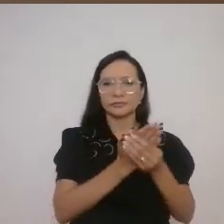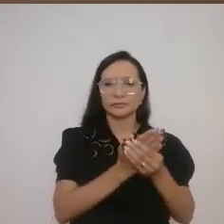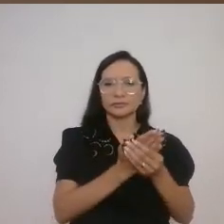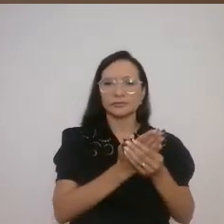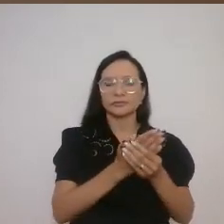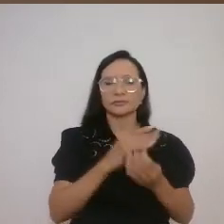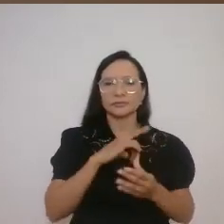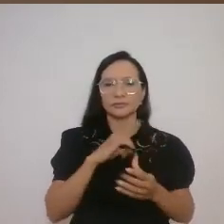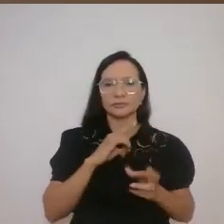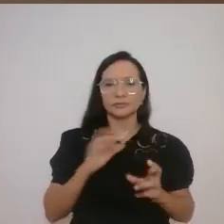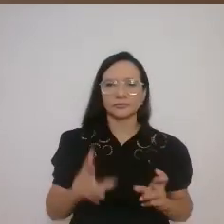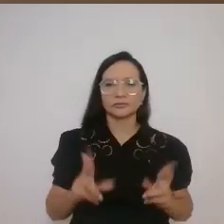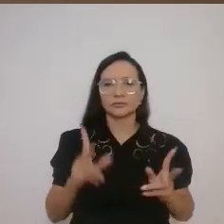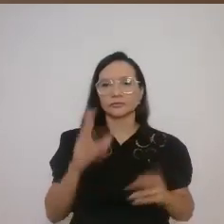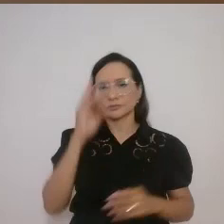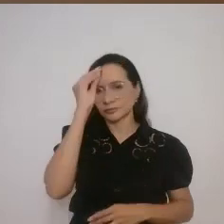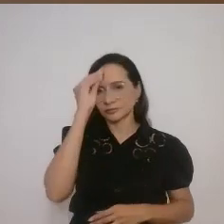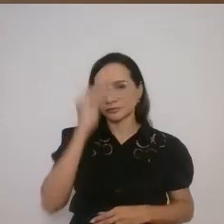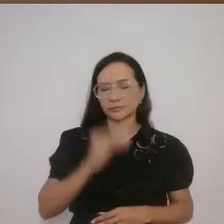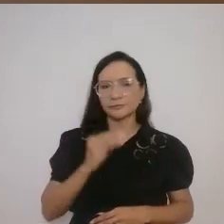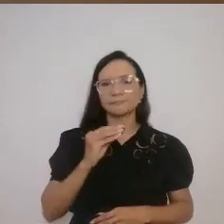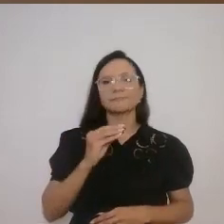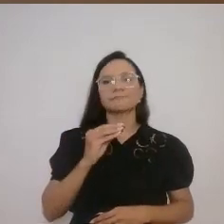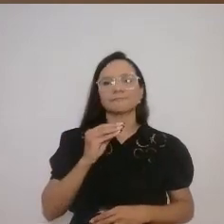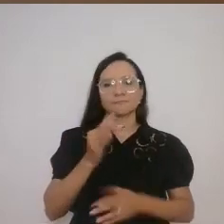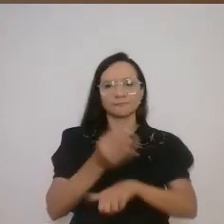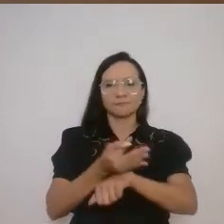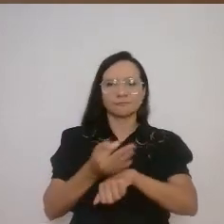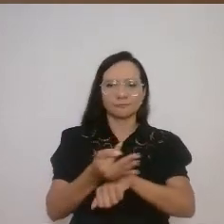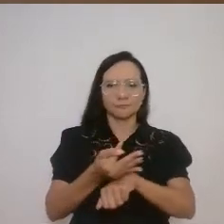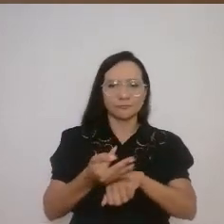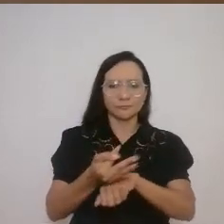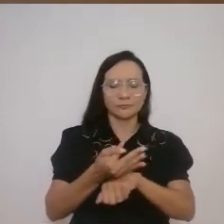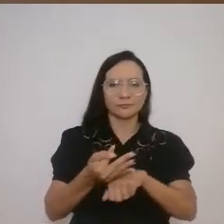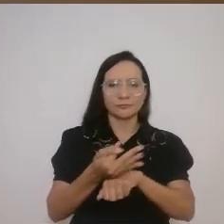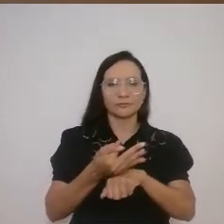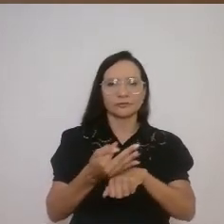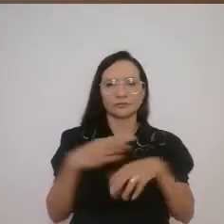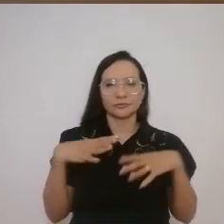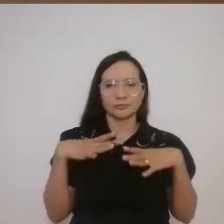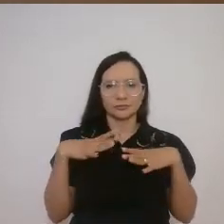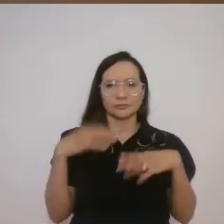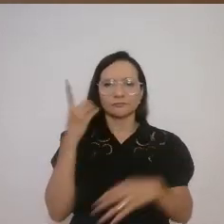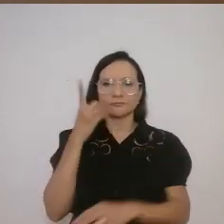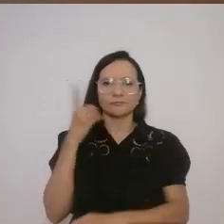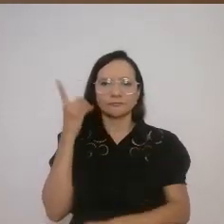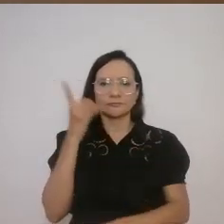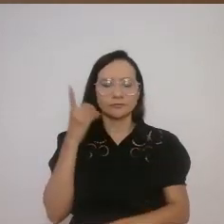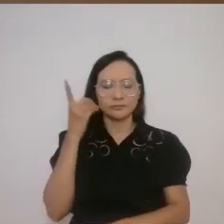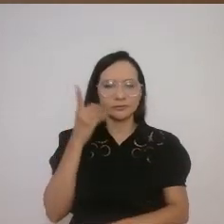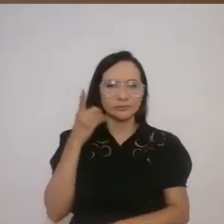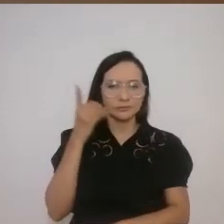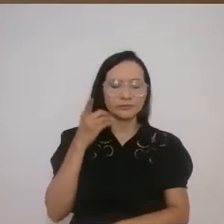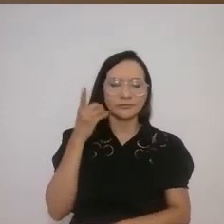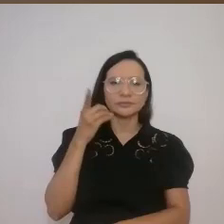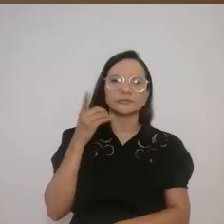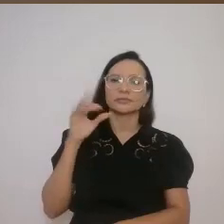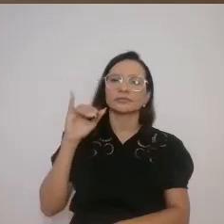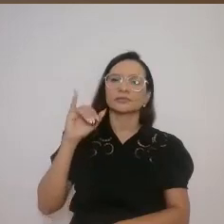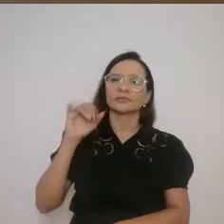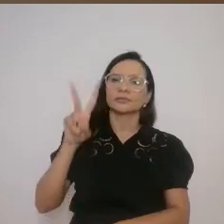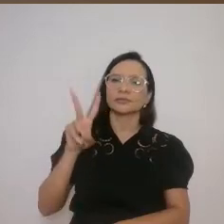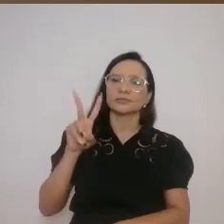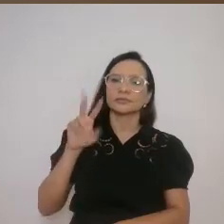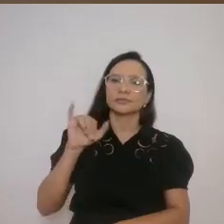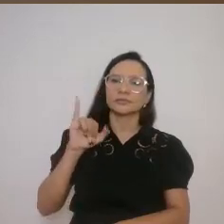pedido de desistência do gozo de férias, de folgas compensatórias do desembargador Vigílio. Já havia sido anteriormente